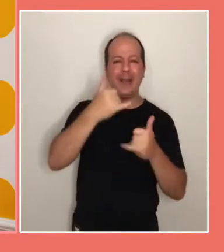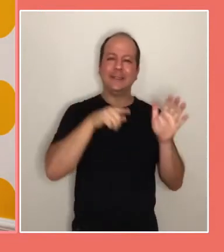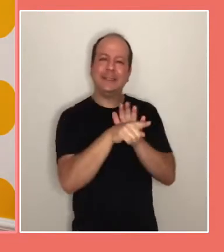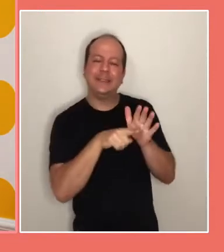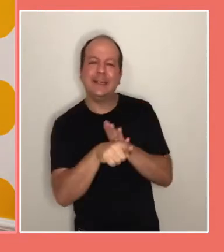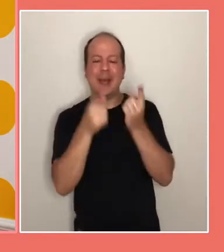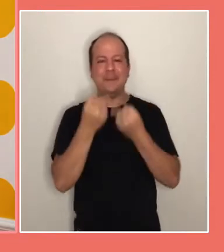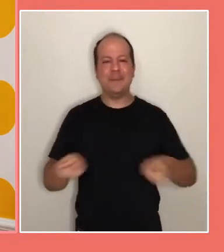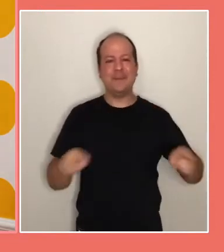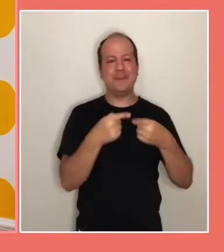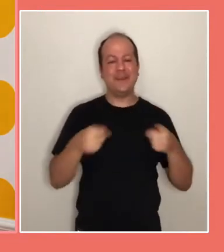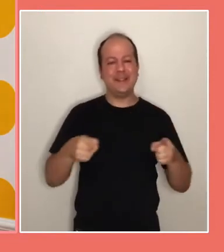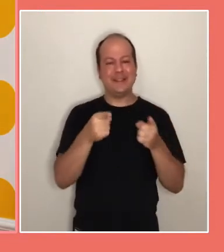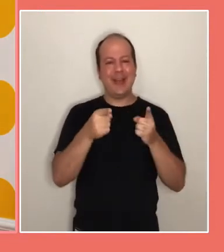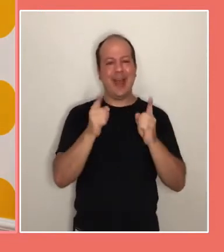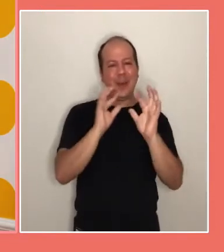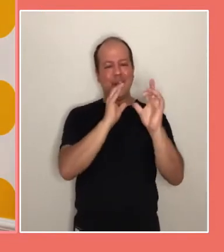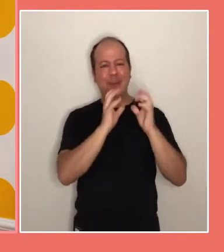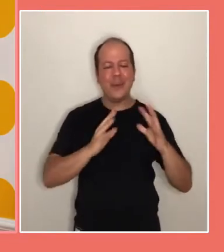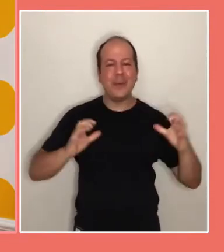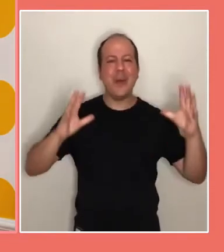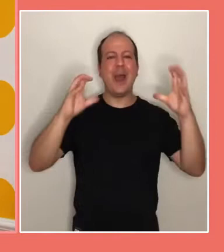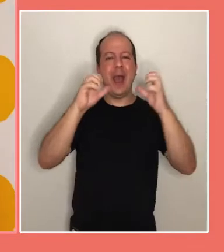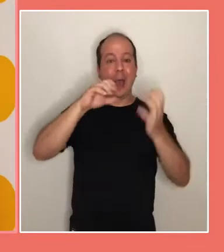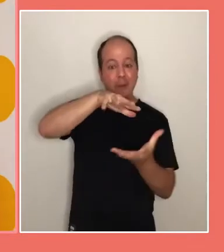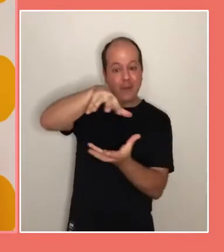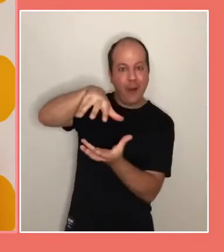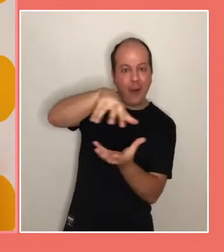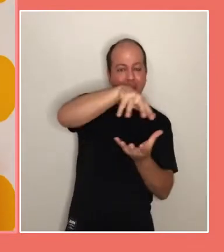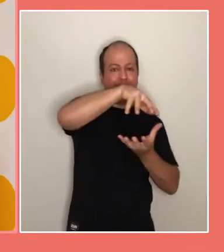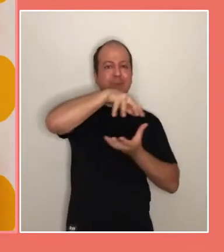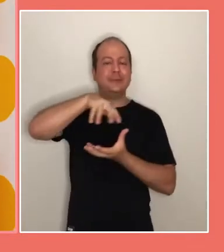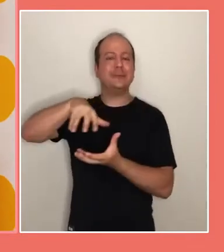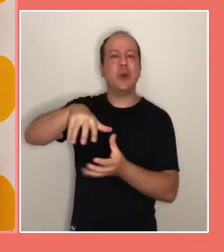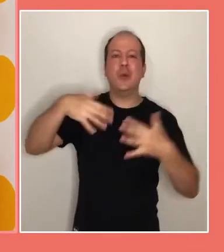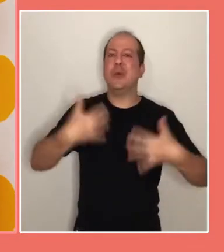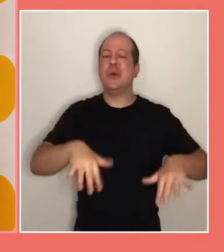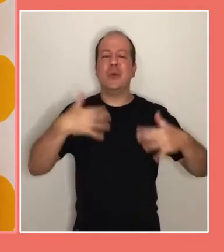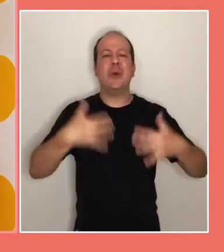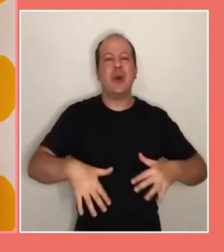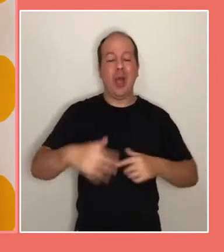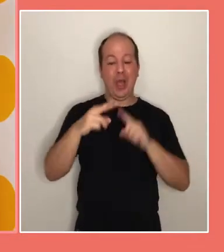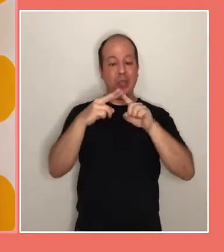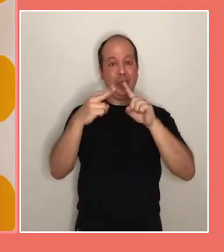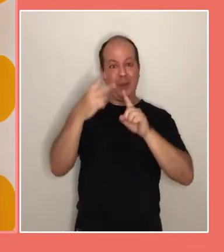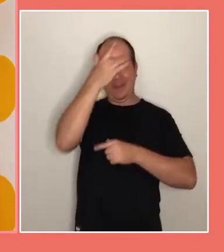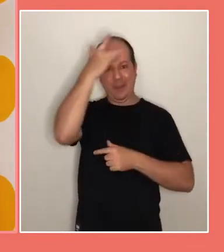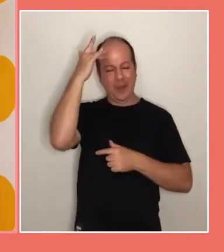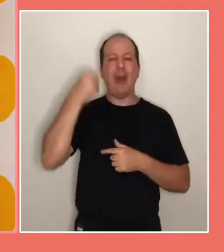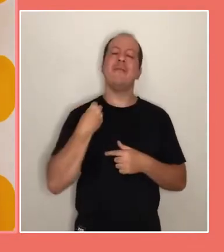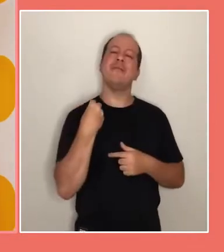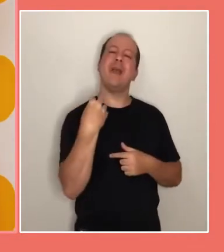no Musicar na Nuvem o seu show Meia Volta e Meia. Uma jornada fantástica de dois músicos